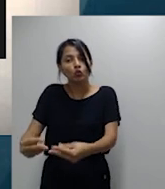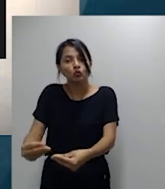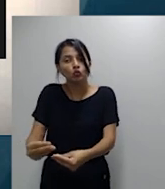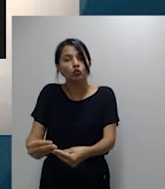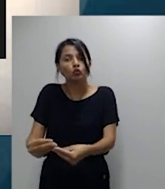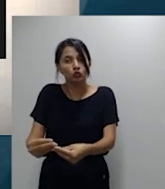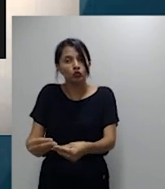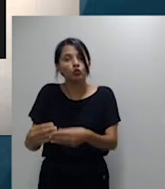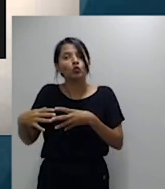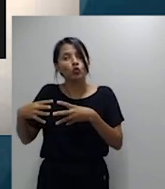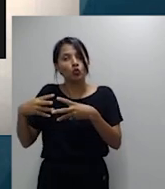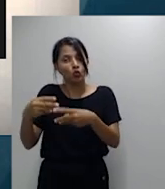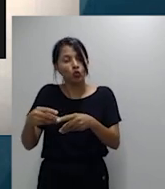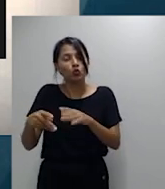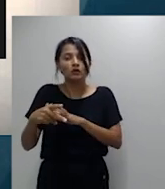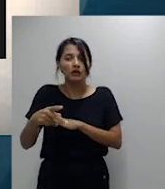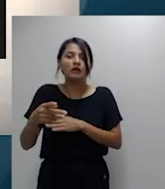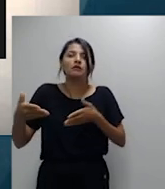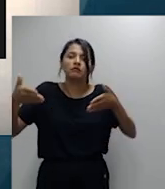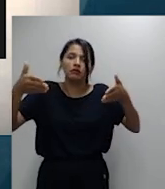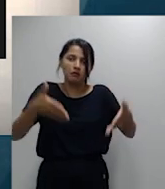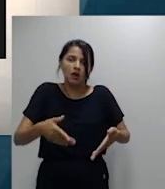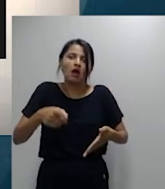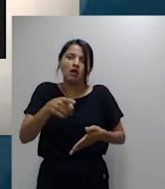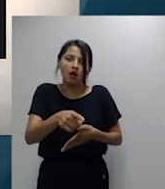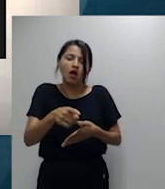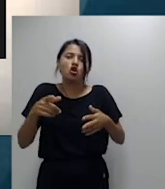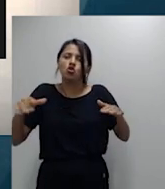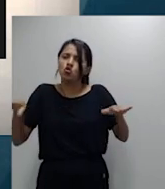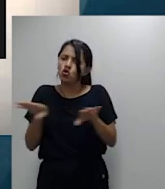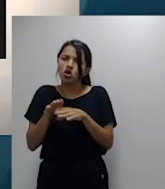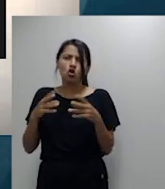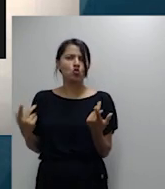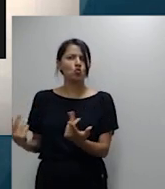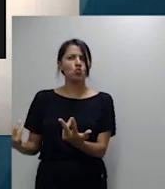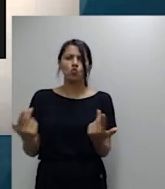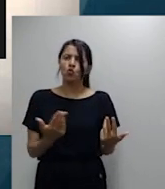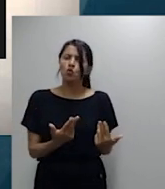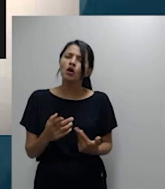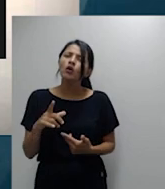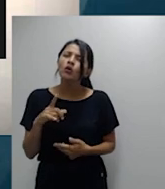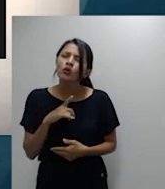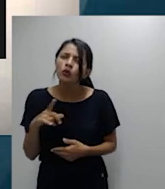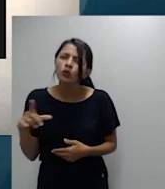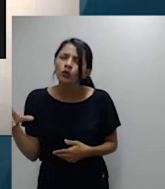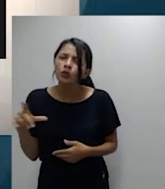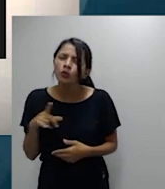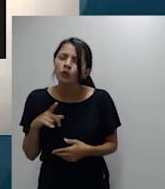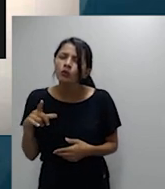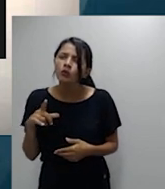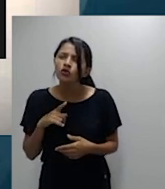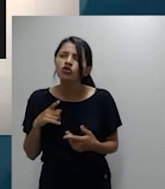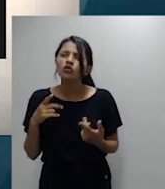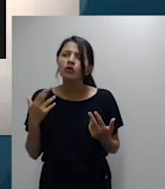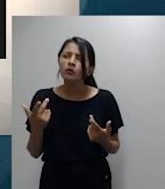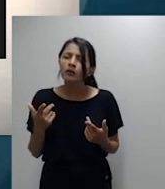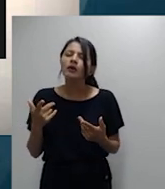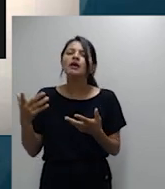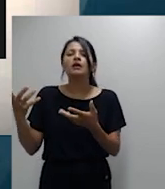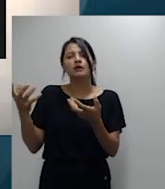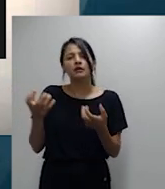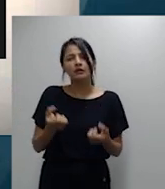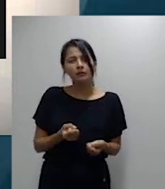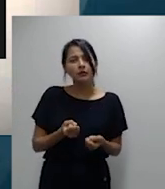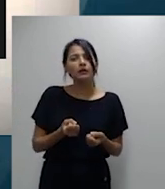aqueles que participaram de maneira igual a havia havia com cola sua patente recebi essa